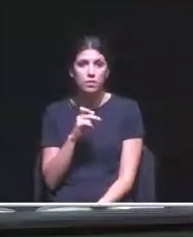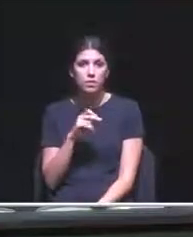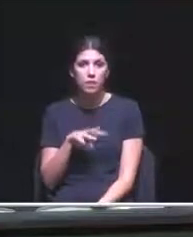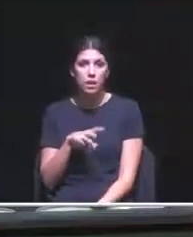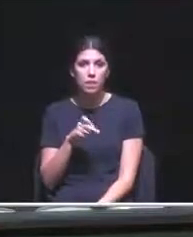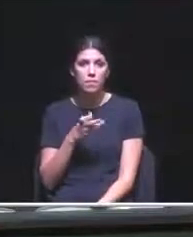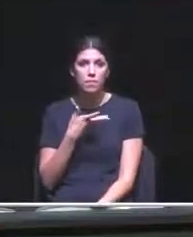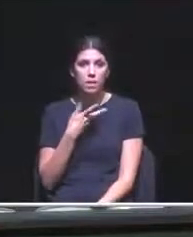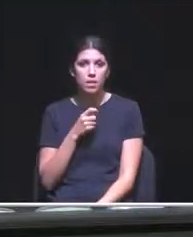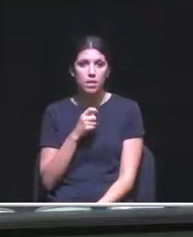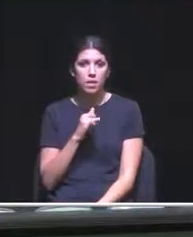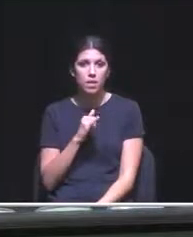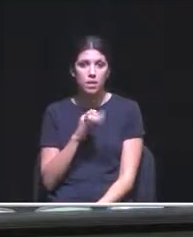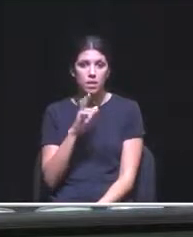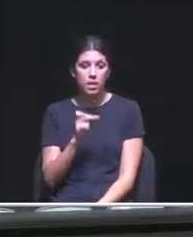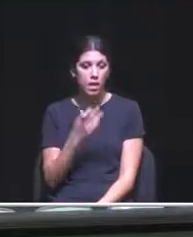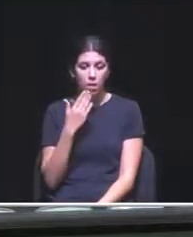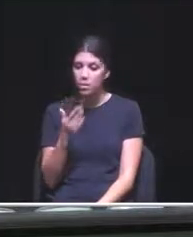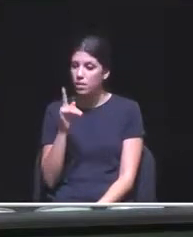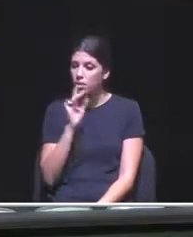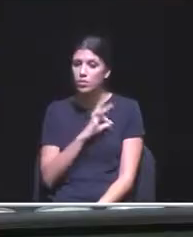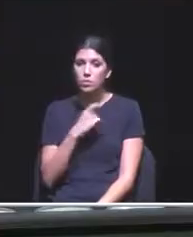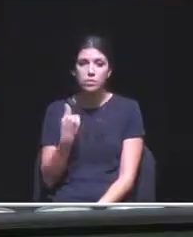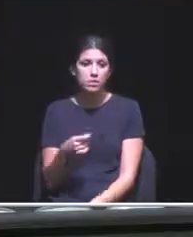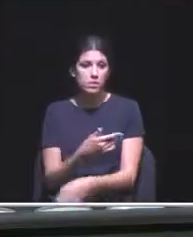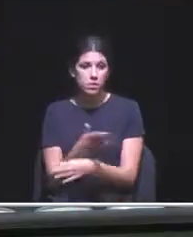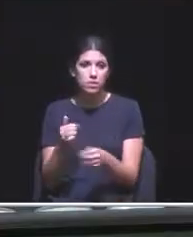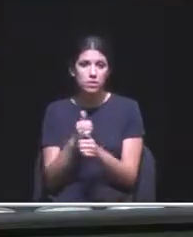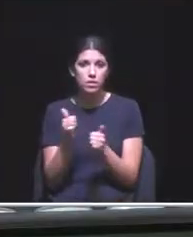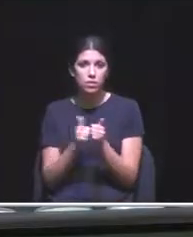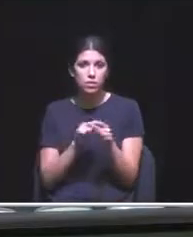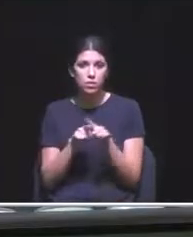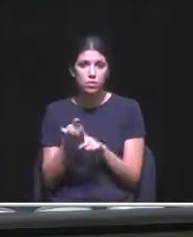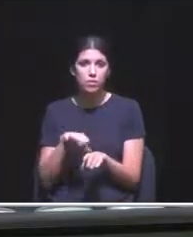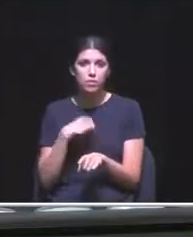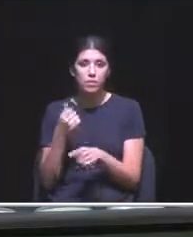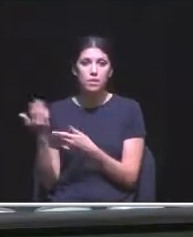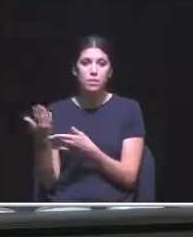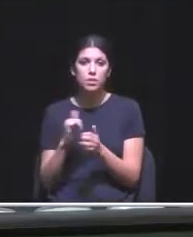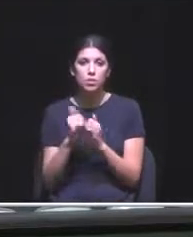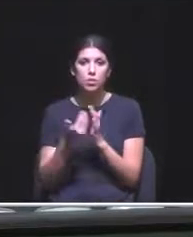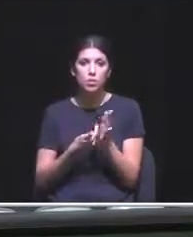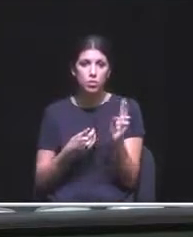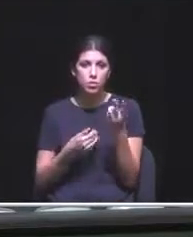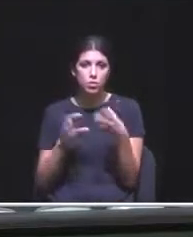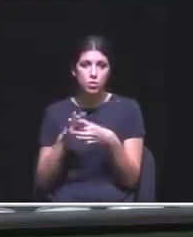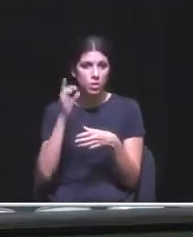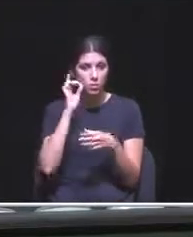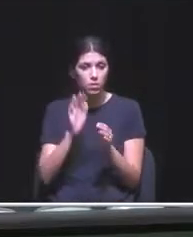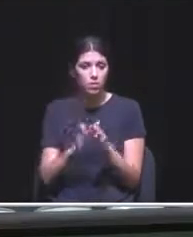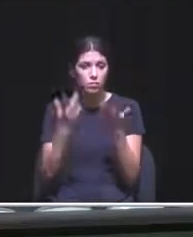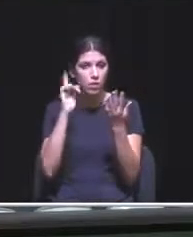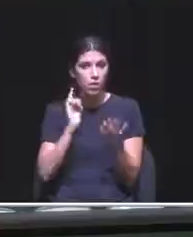Obrigada, Sra. Presidente, Srs. Vereadores e Srs. Deputados. Os Verdes apresentam dois documentos sobre os bombeiros. Temos uma saudação